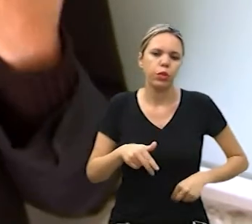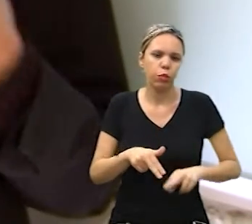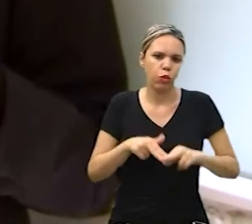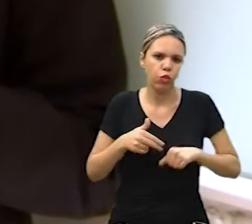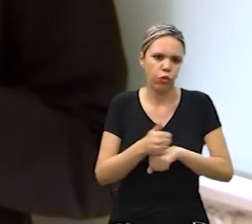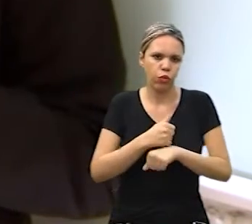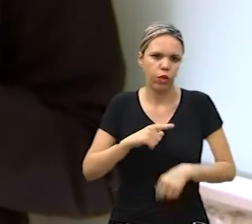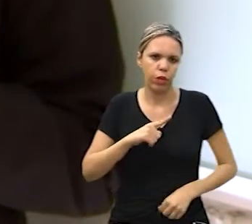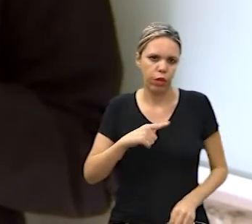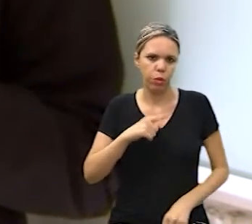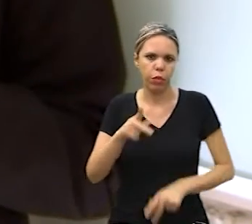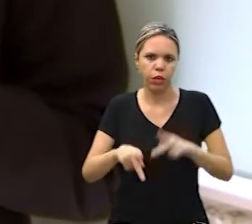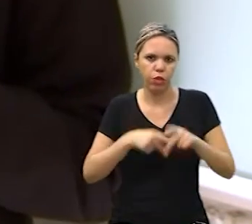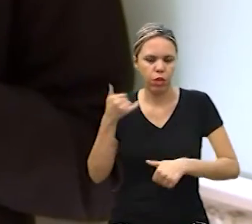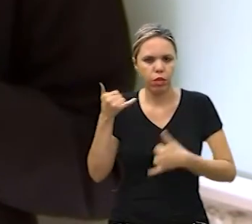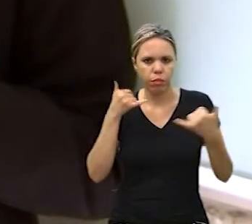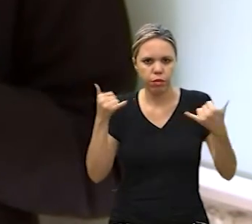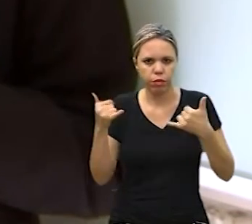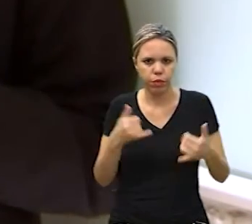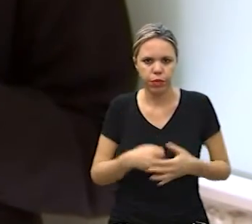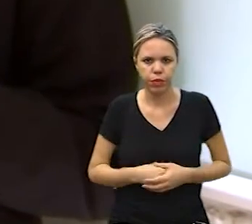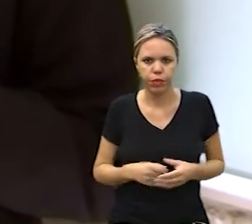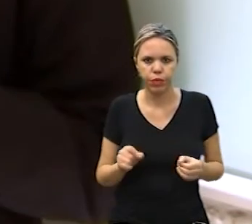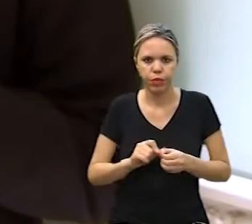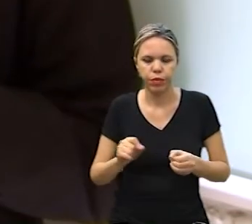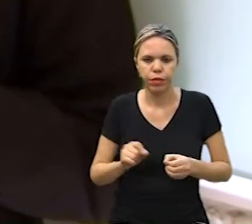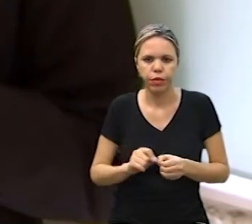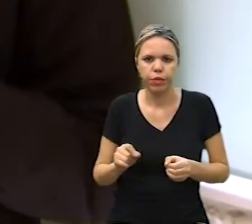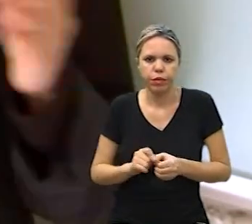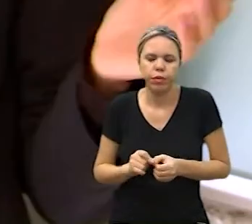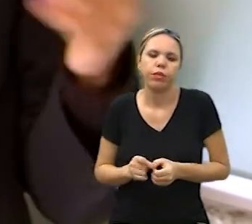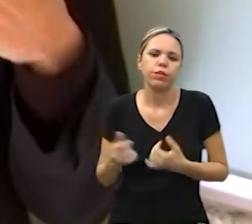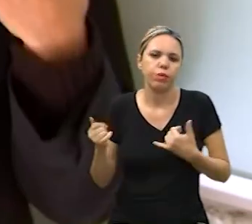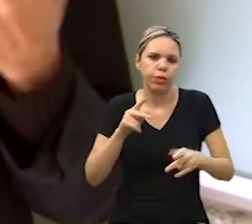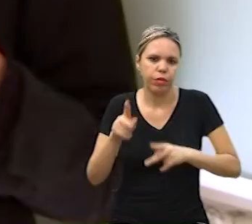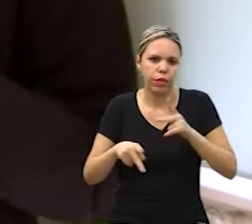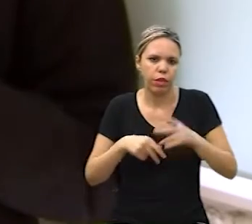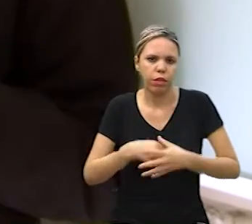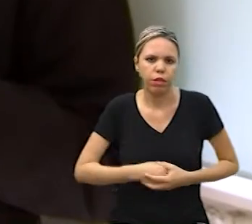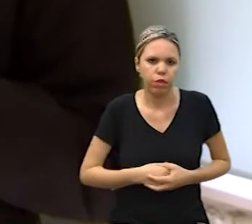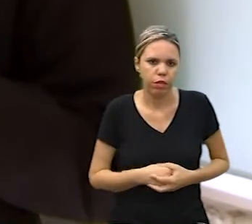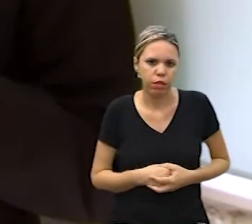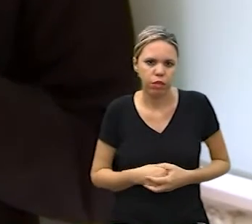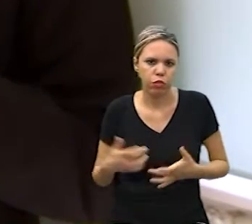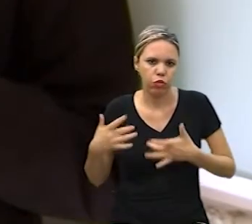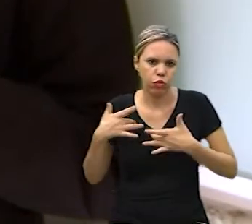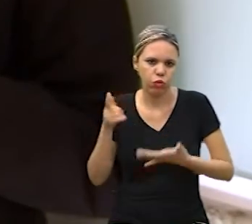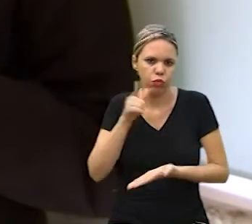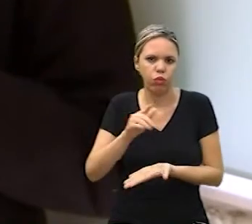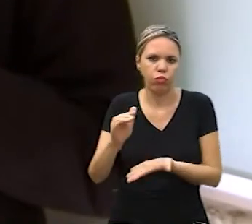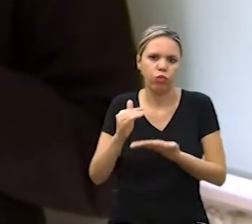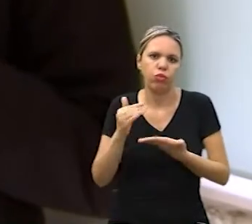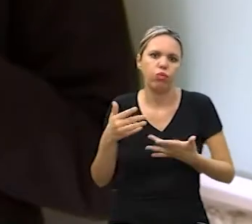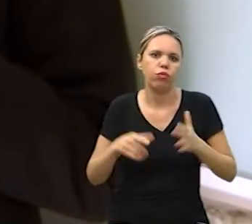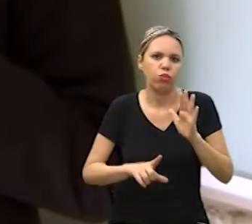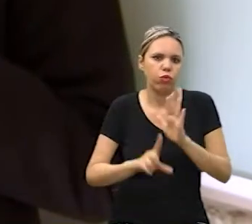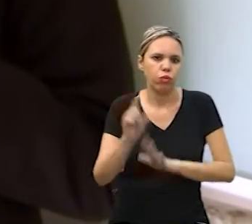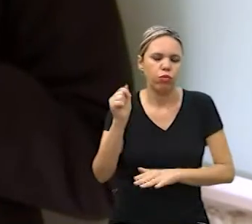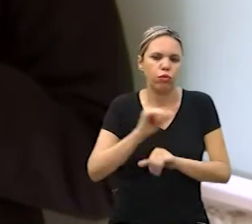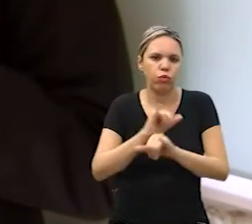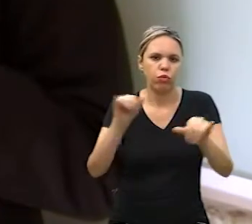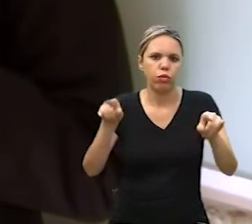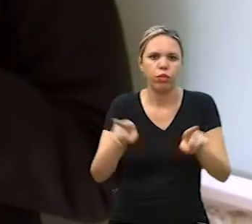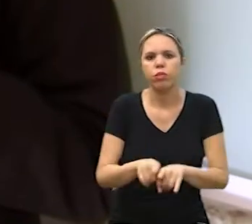gente tem uma equipe de operadoras de telemarketing que faz essa captação, né, de doações. A gente conta